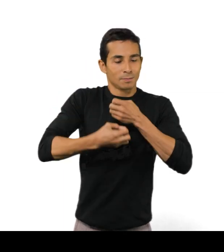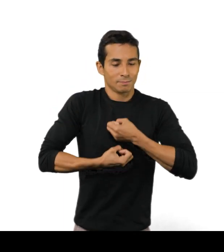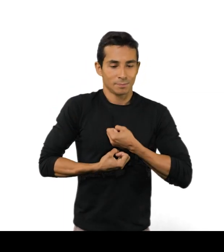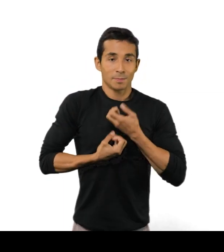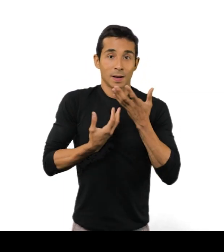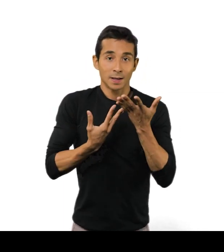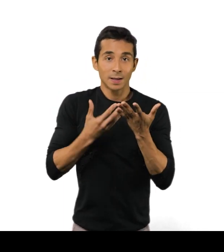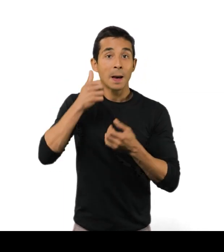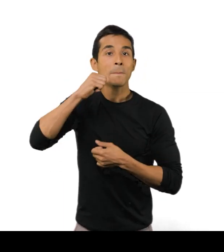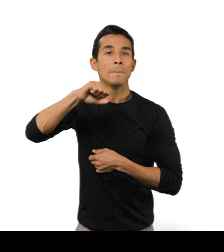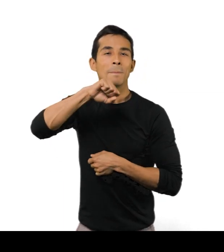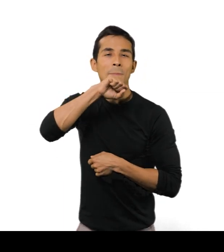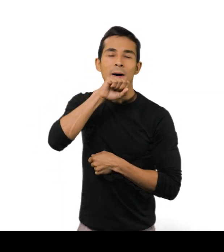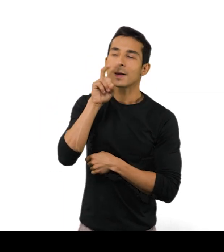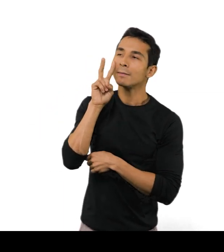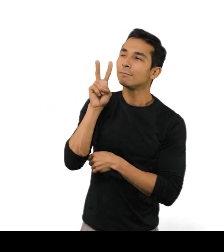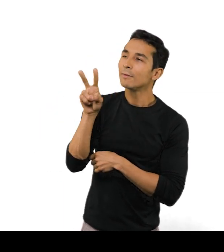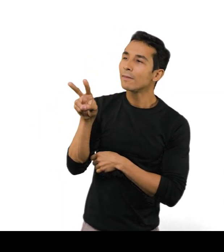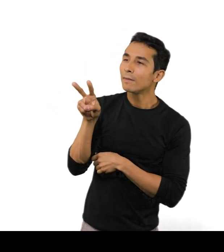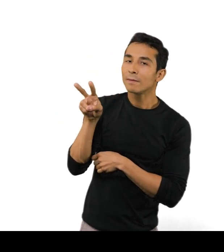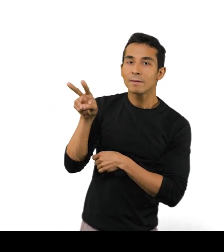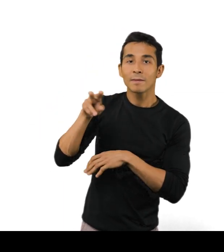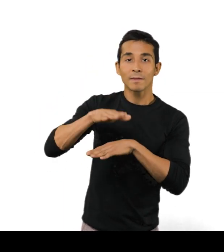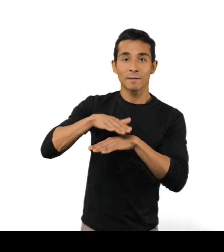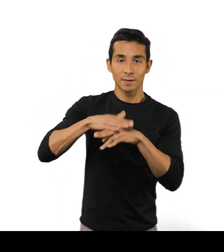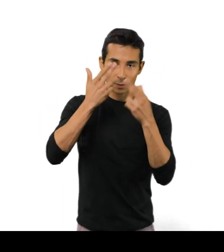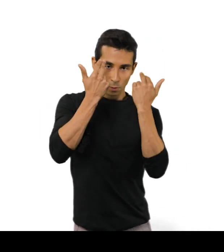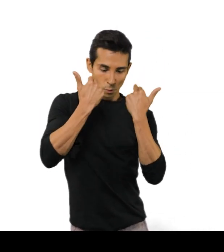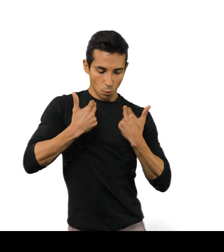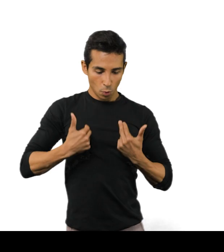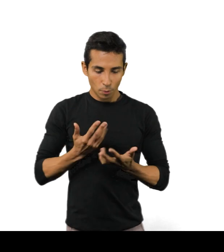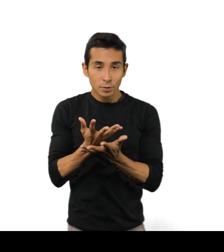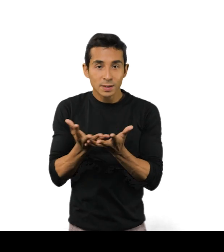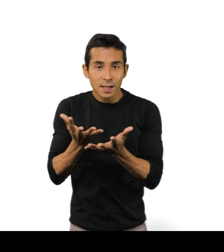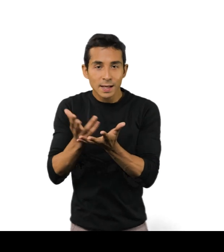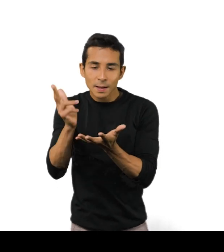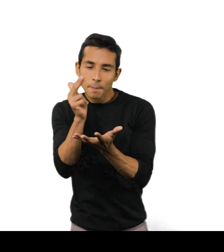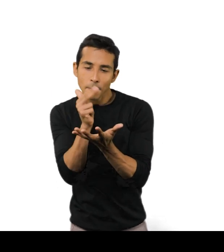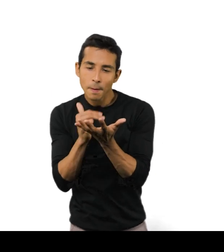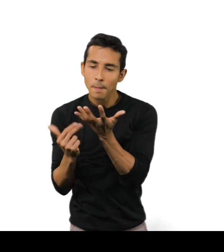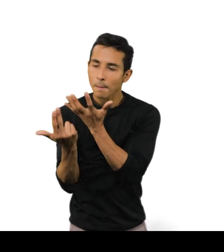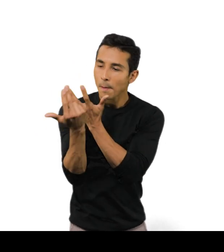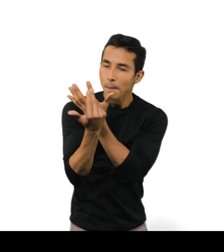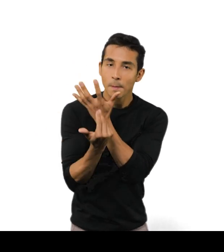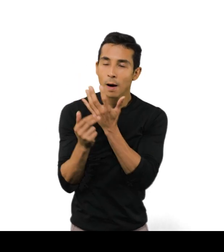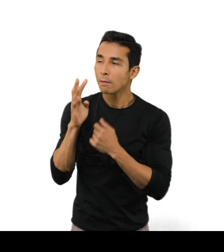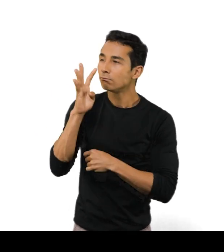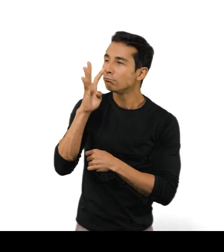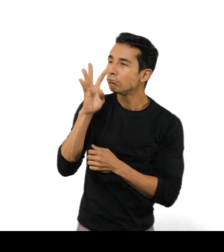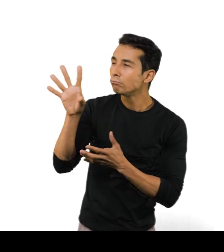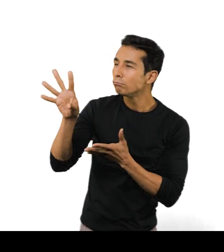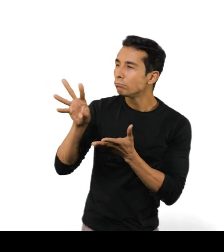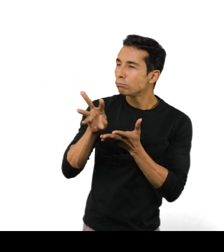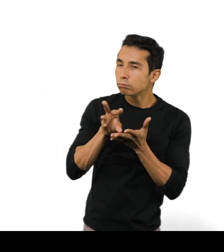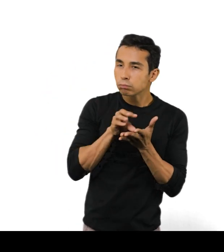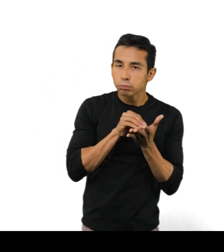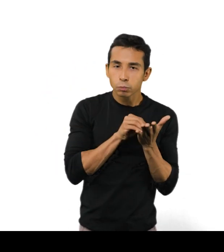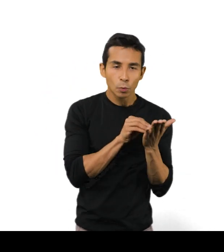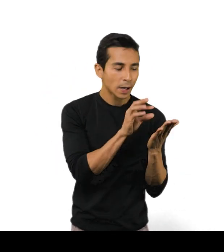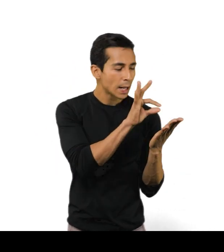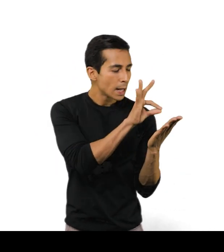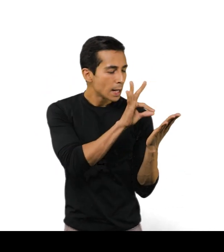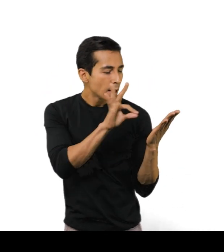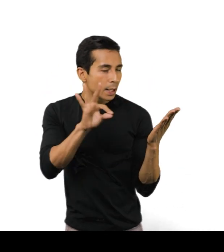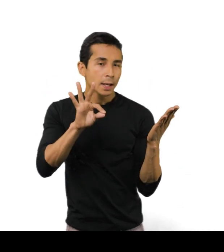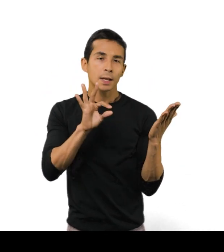Hakihiwi traduz, inspirado pela mãe na pintura simbólica do corpo e da cestaria. Na reprodução